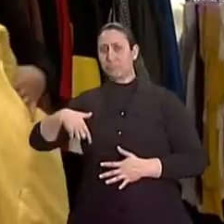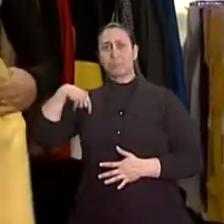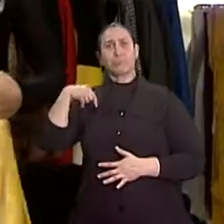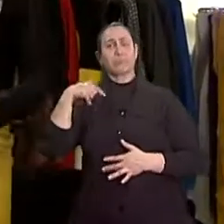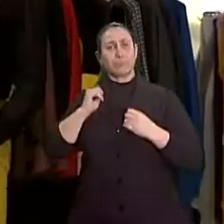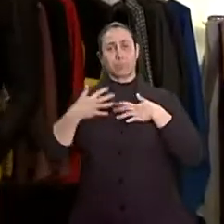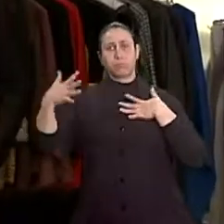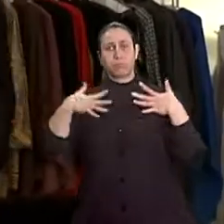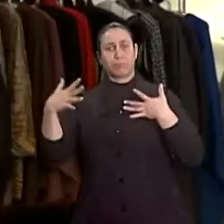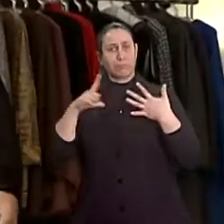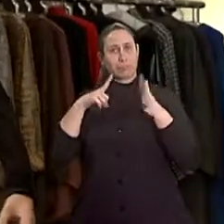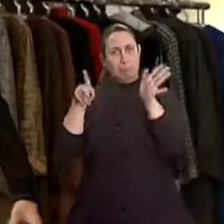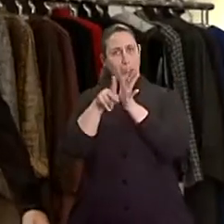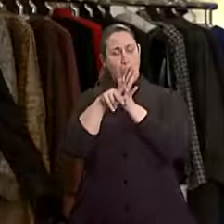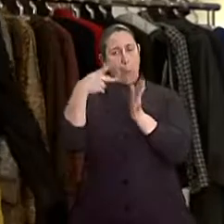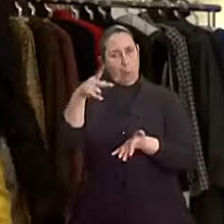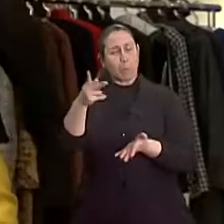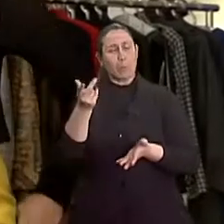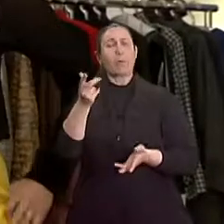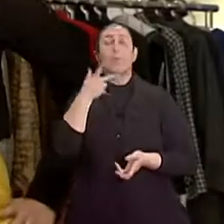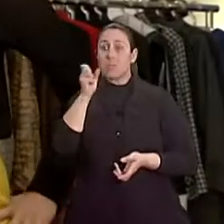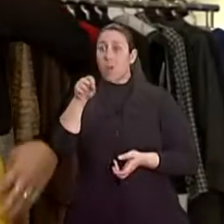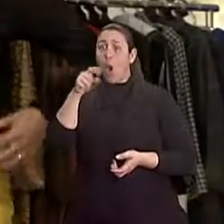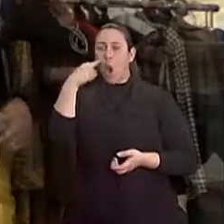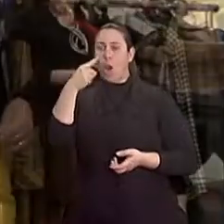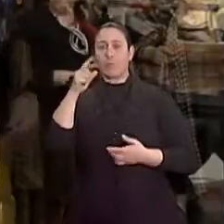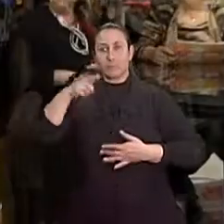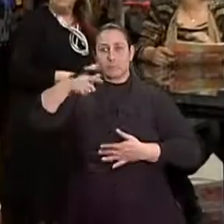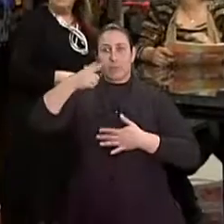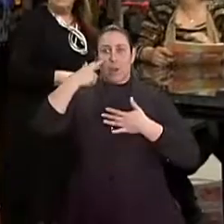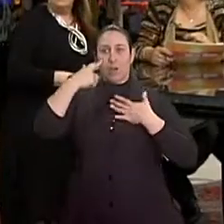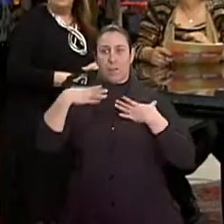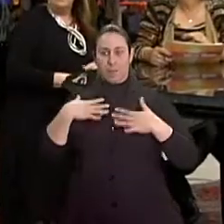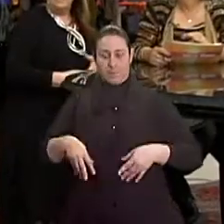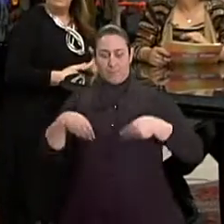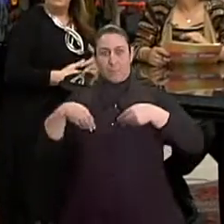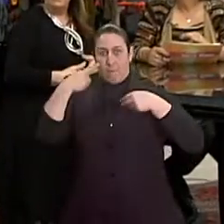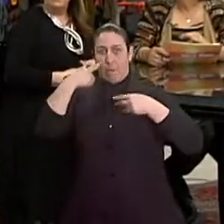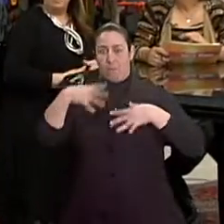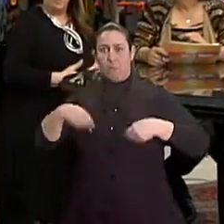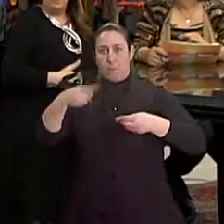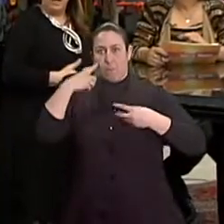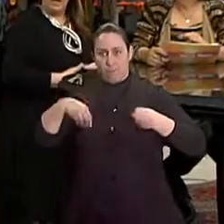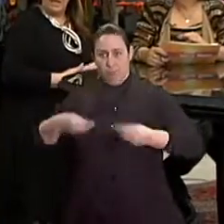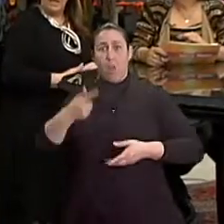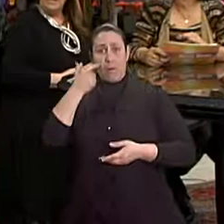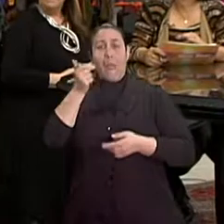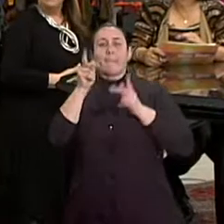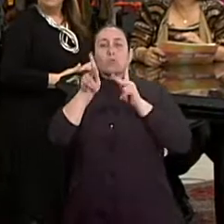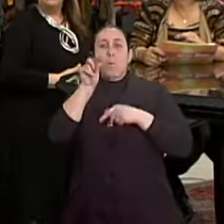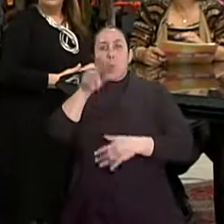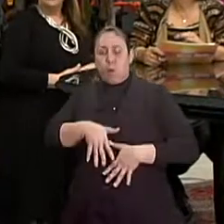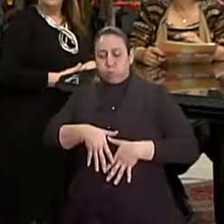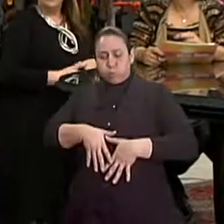tudo. Ela já tem bordado, o próprio acessório. Já tem o brilho. Bota por fora para mostrar o comprimento. Uhum. E ela é longuinha, essa pessoa tem um pouquinho de barriga.